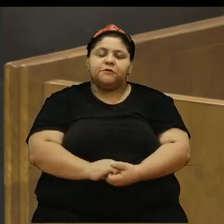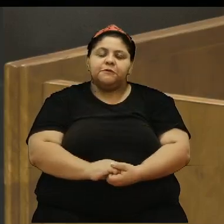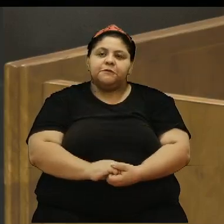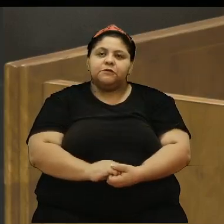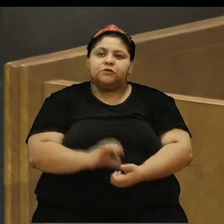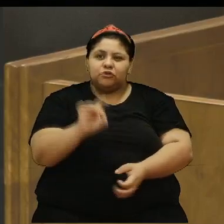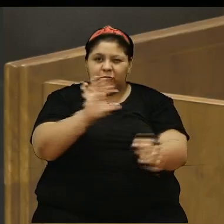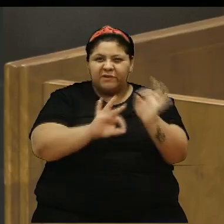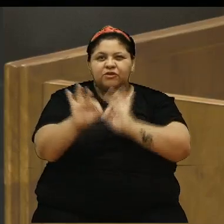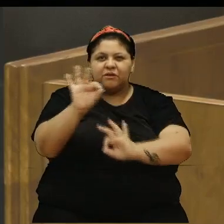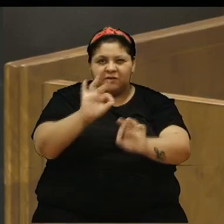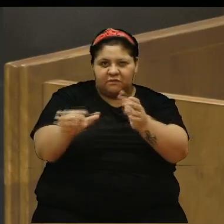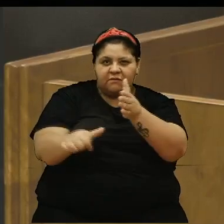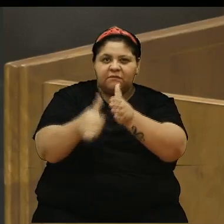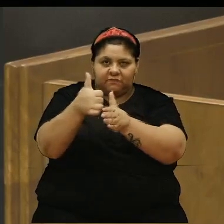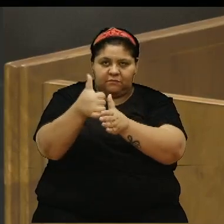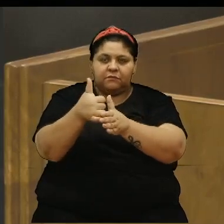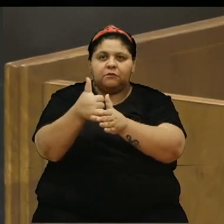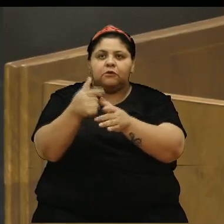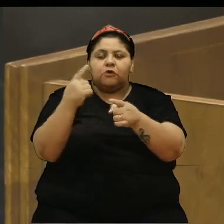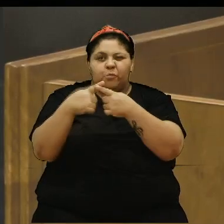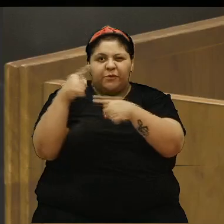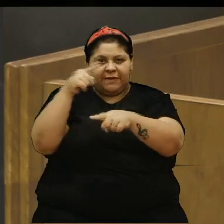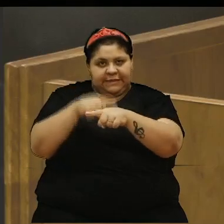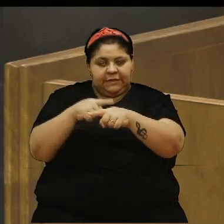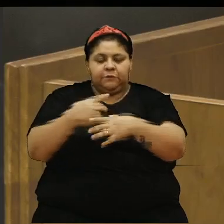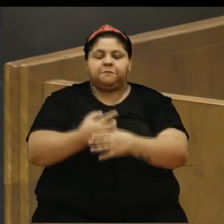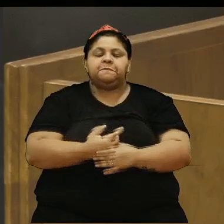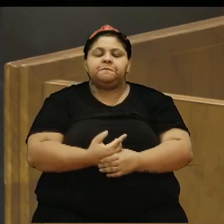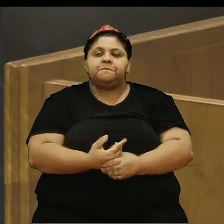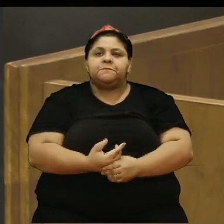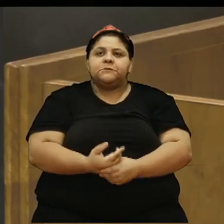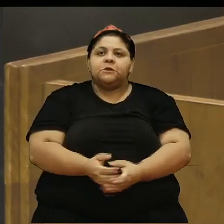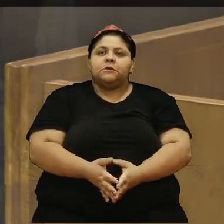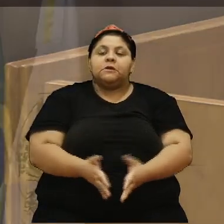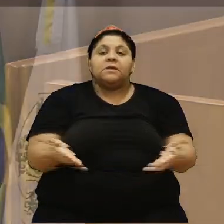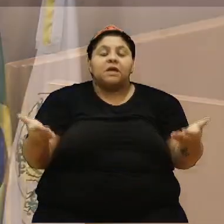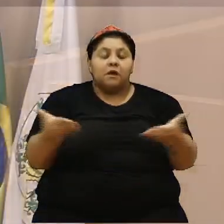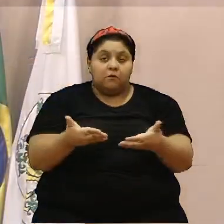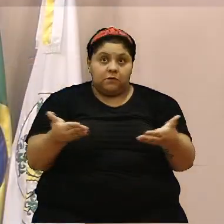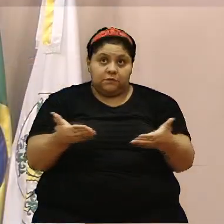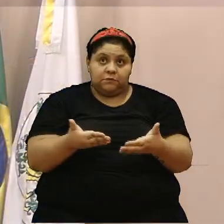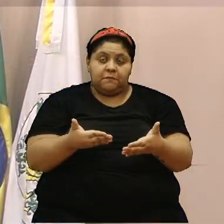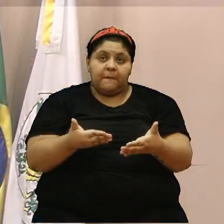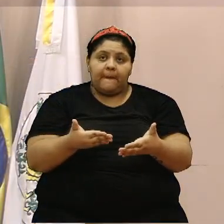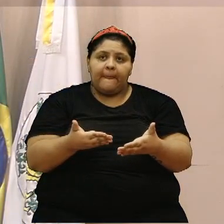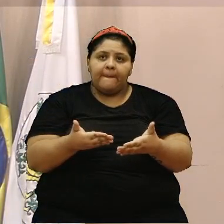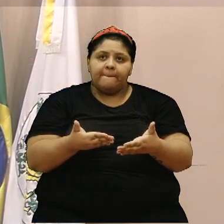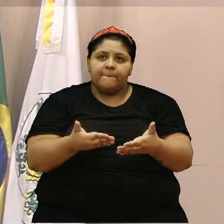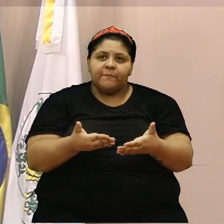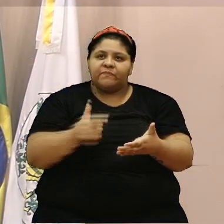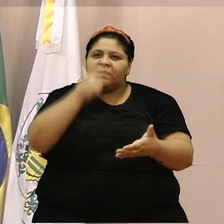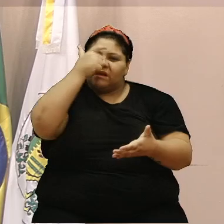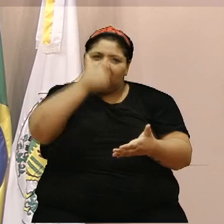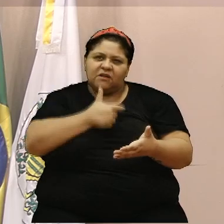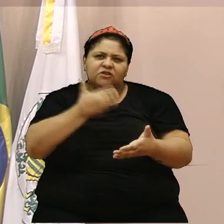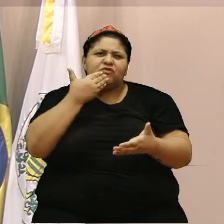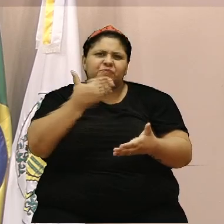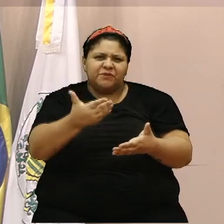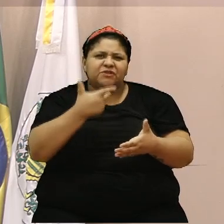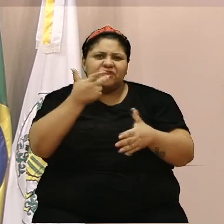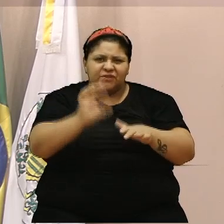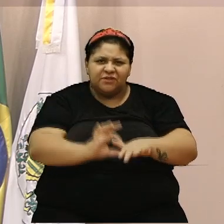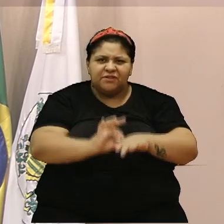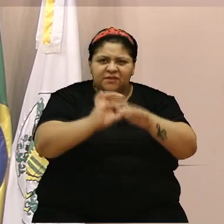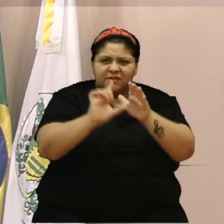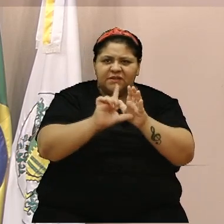poder encaminhar pela questão do tempo aqui. E agora, mas eu acho que nós vamos pedir uma declaração de líder